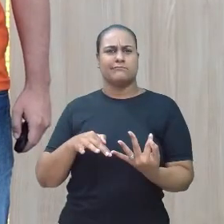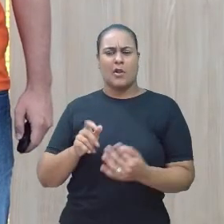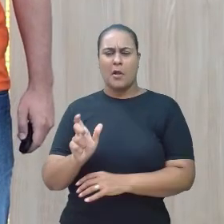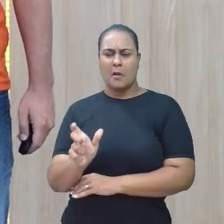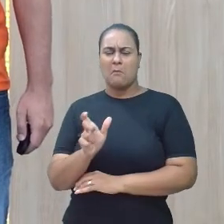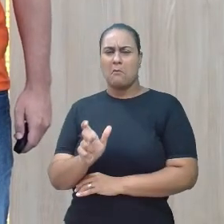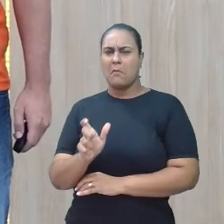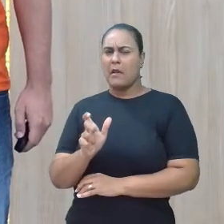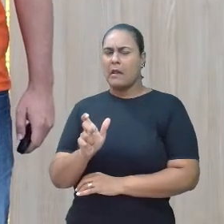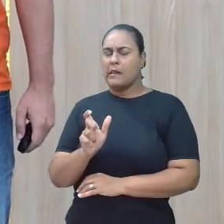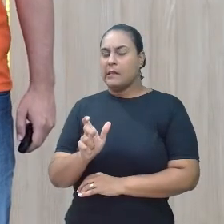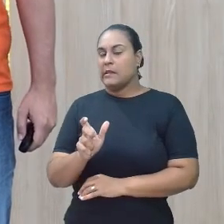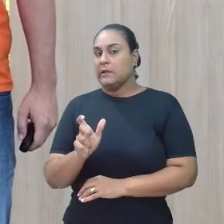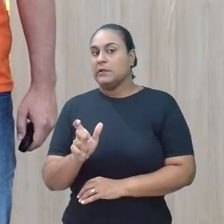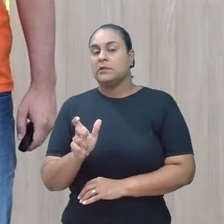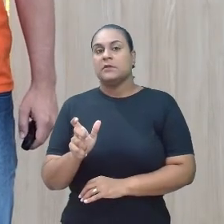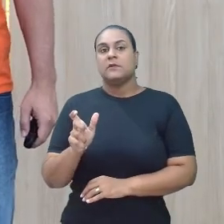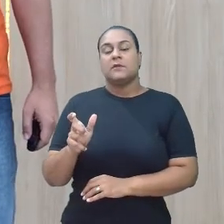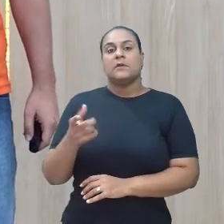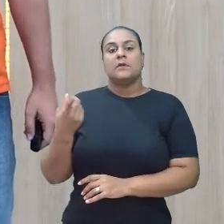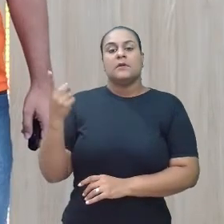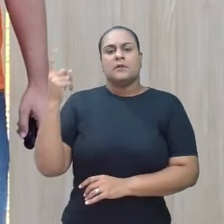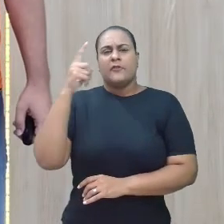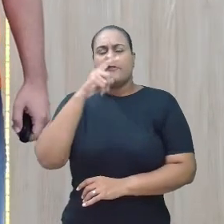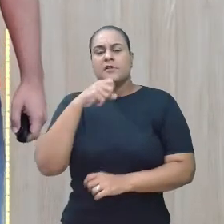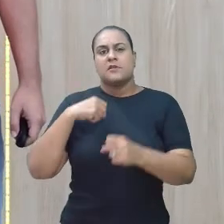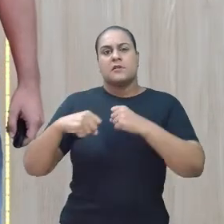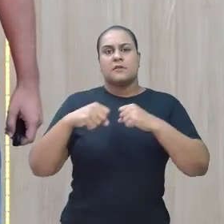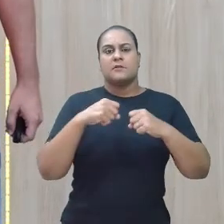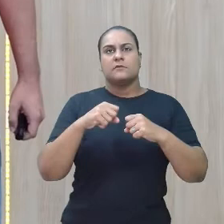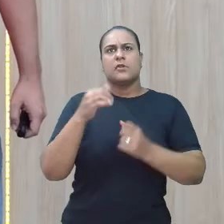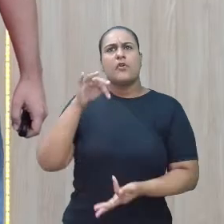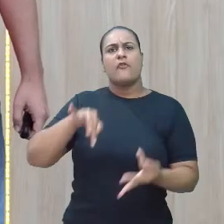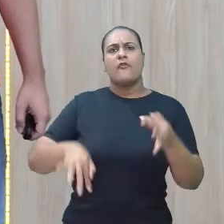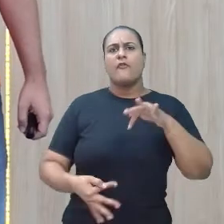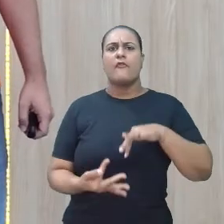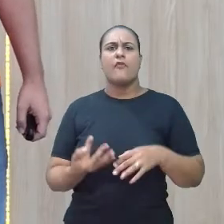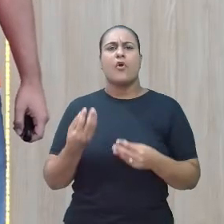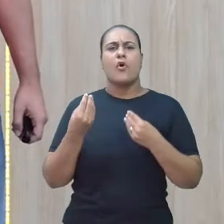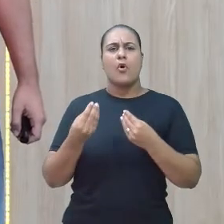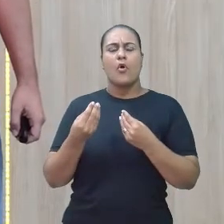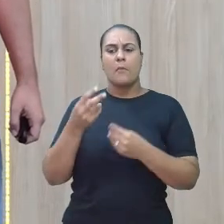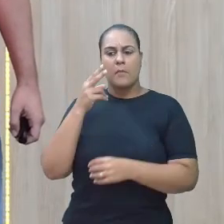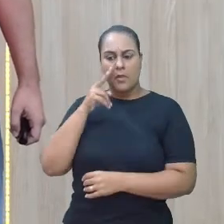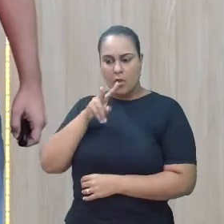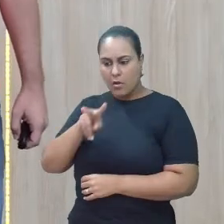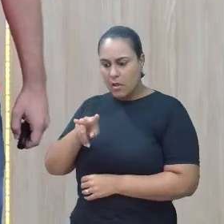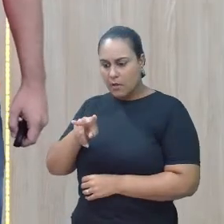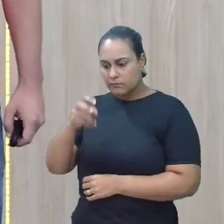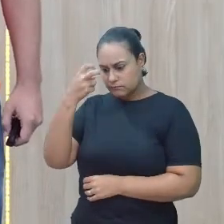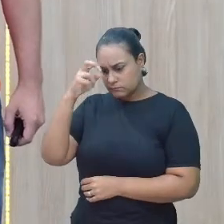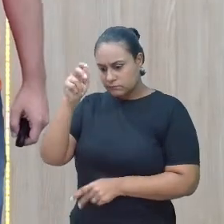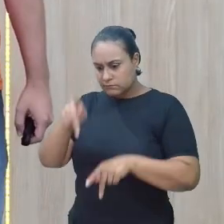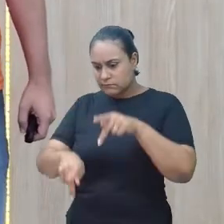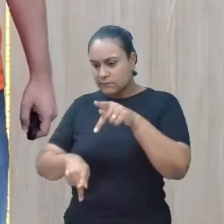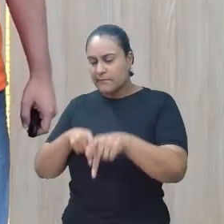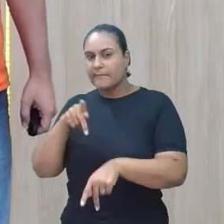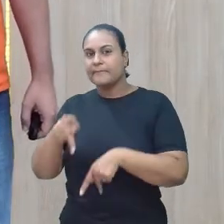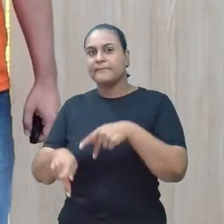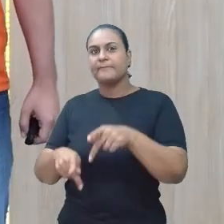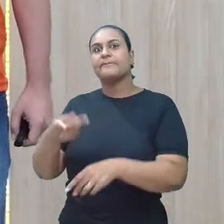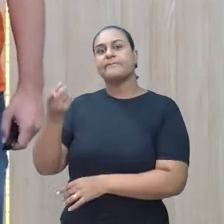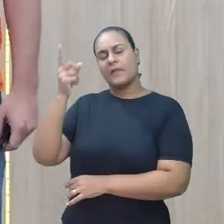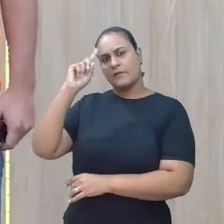se debater, mas é o seguinte, o folclore ele nasce dessa visão de olhar para essa cultura popular, frequentemente produzida